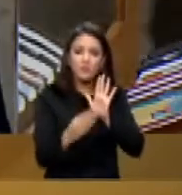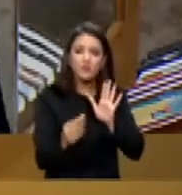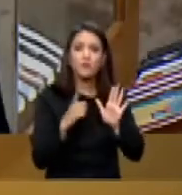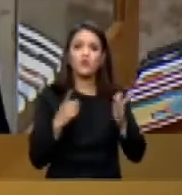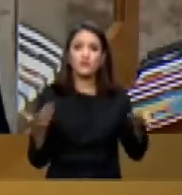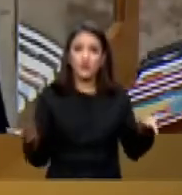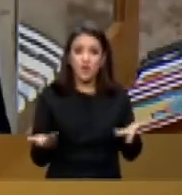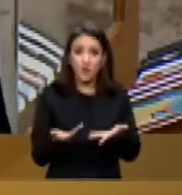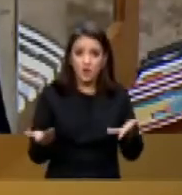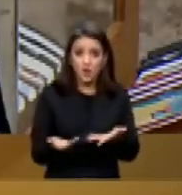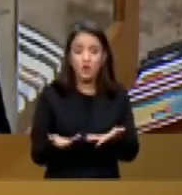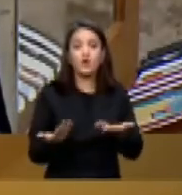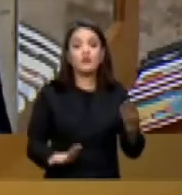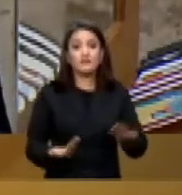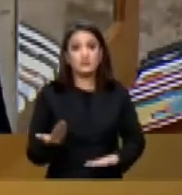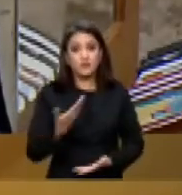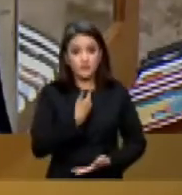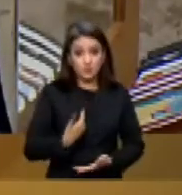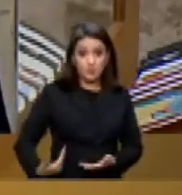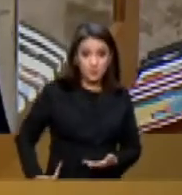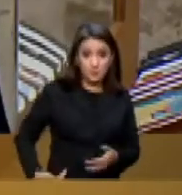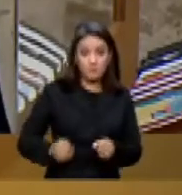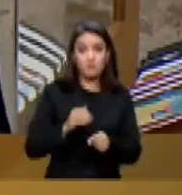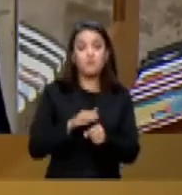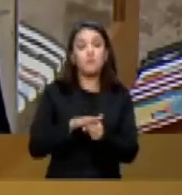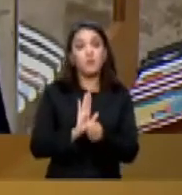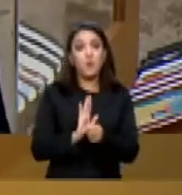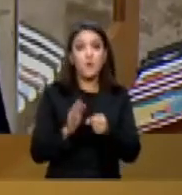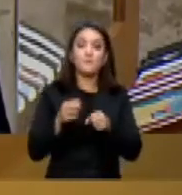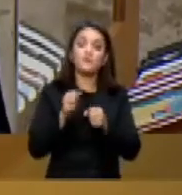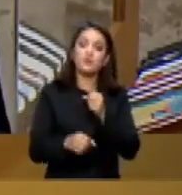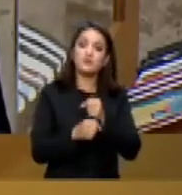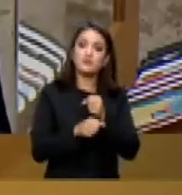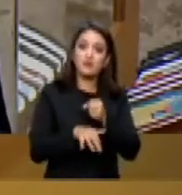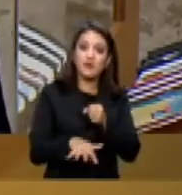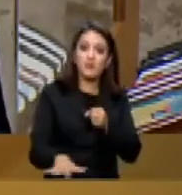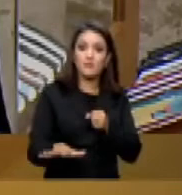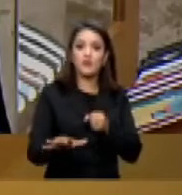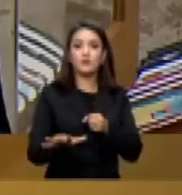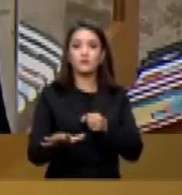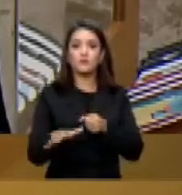serviço público de saneamento não conseguia viabilizar uma prestação eficiente e universal,